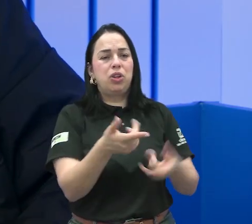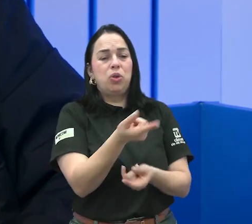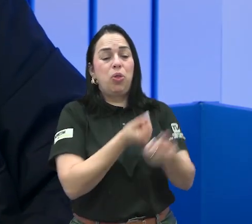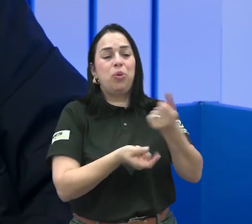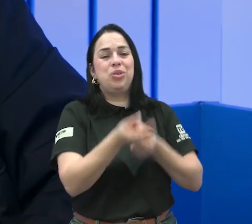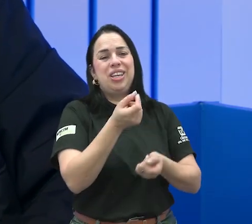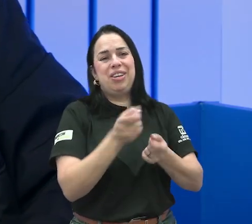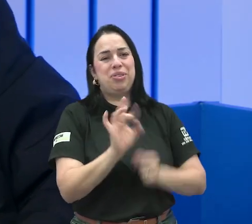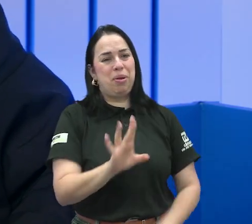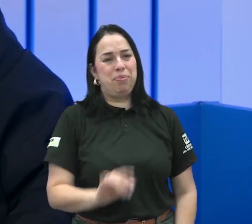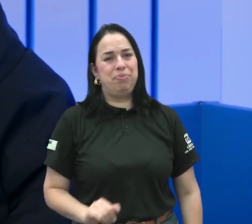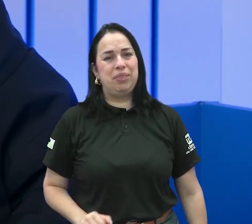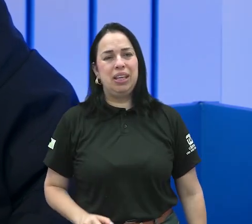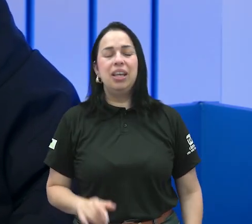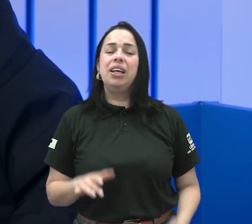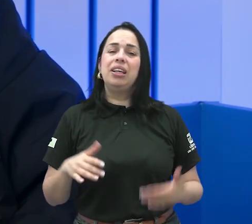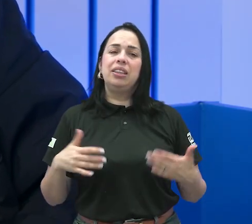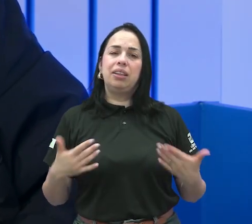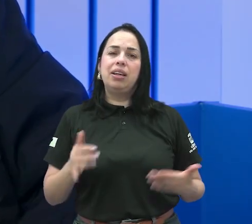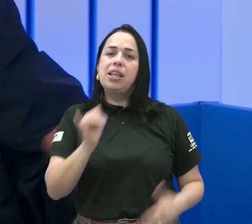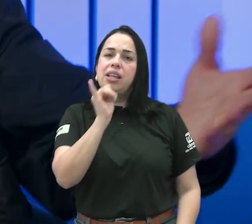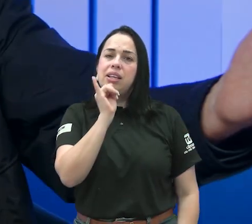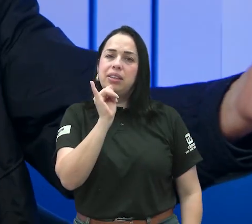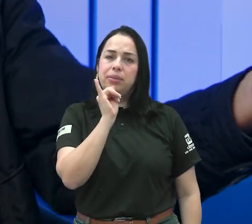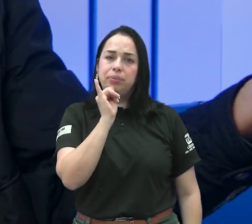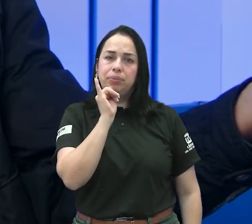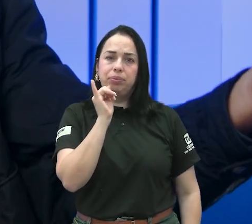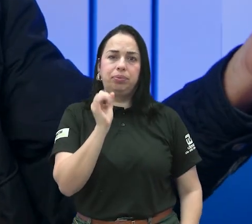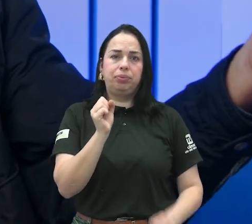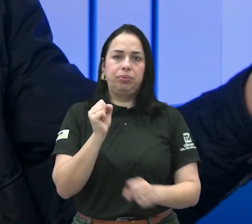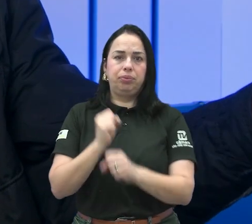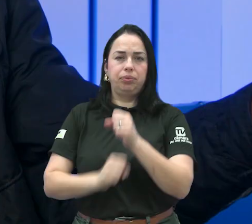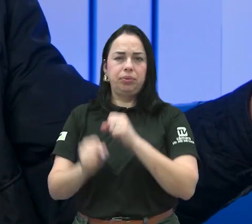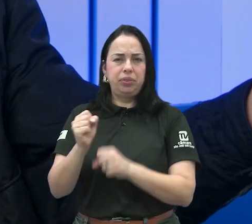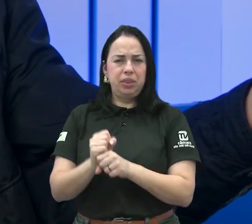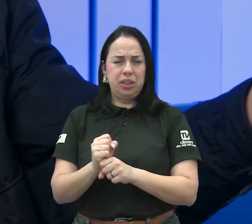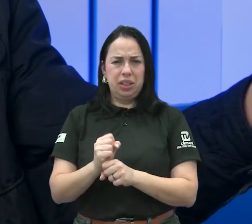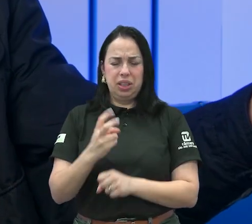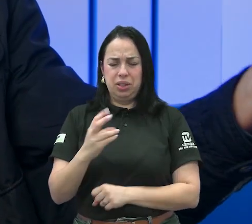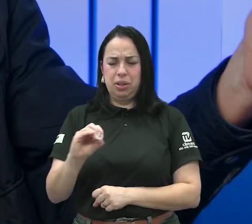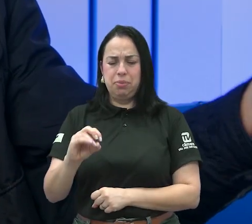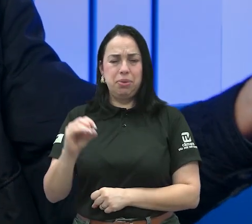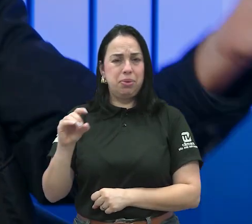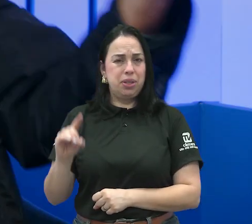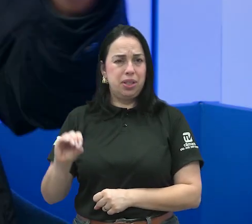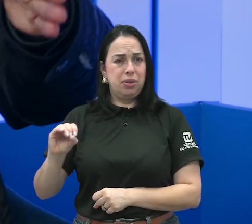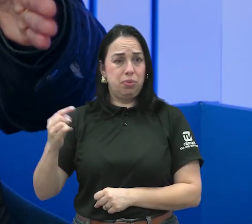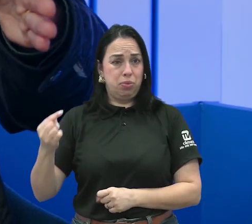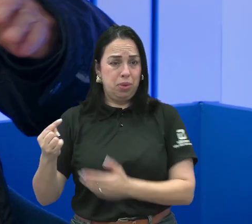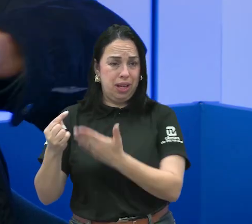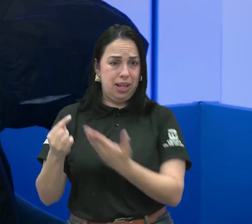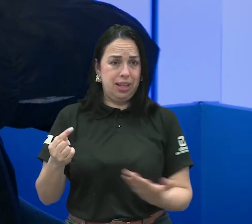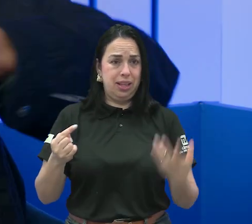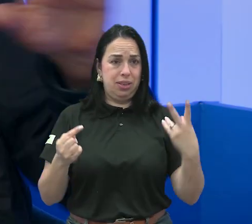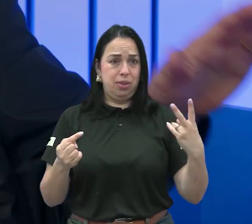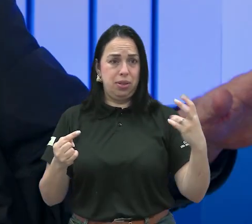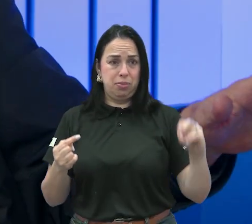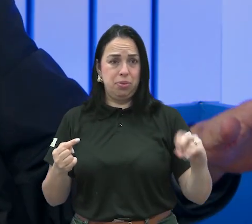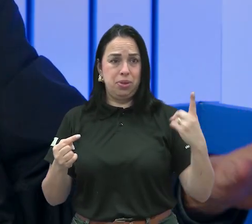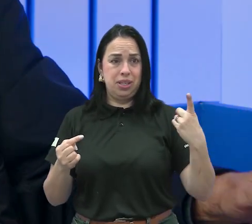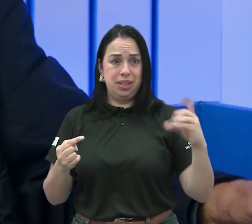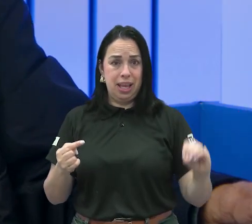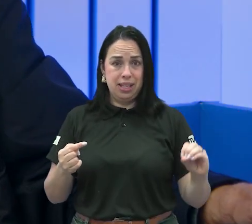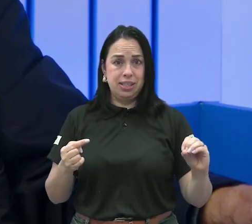à lucratividade, ao ganho. Por exemplo, de 2001 até 2010, São